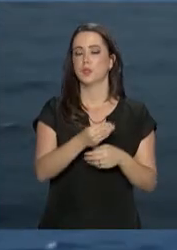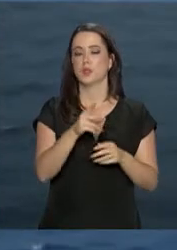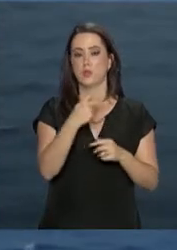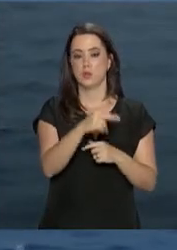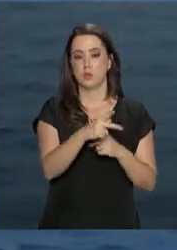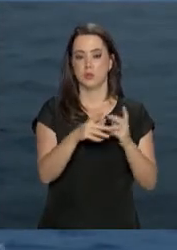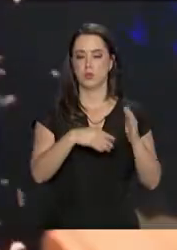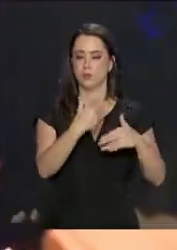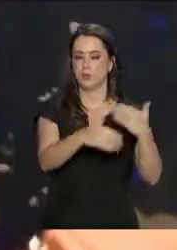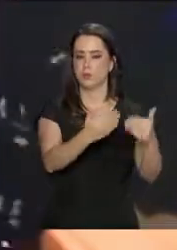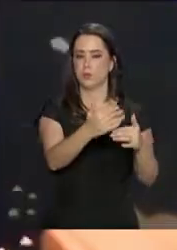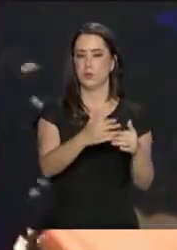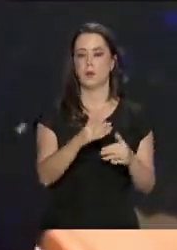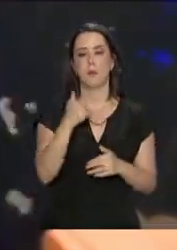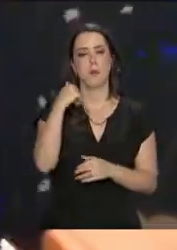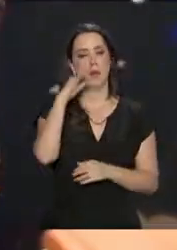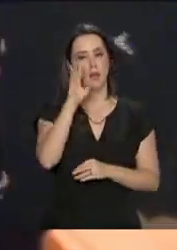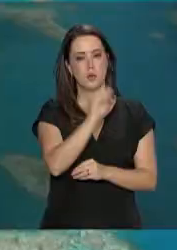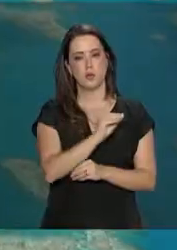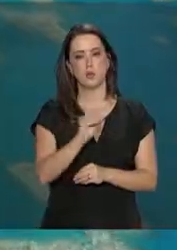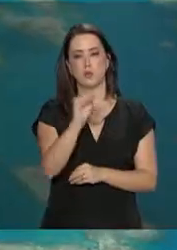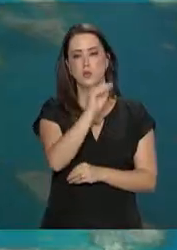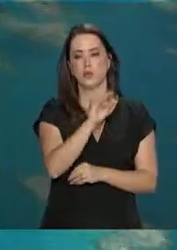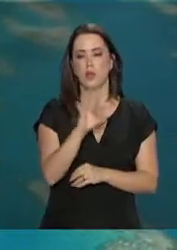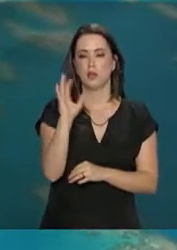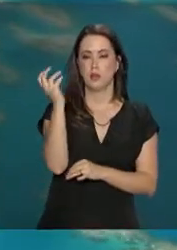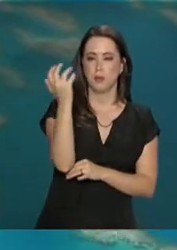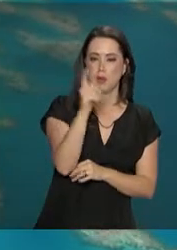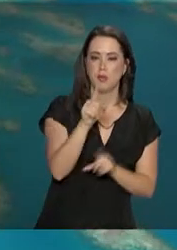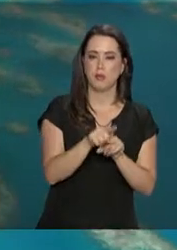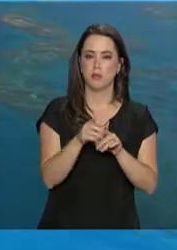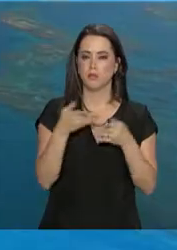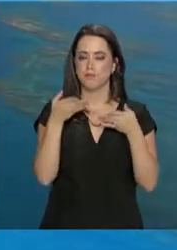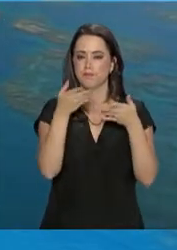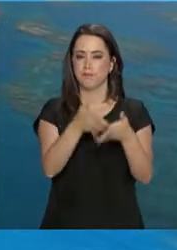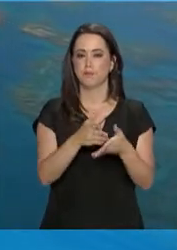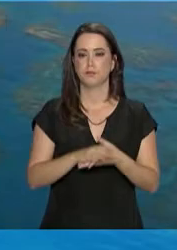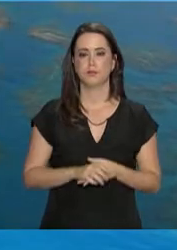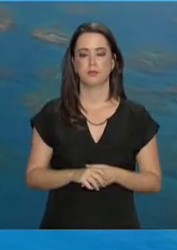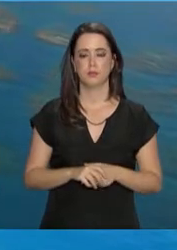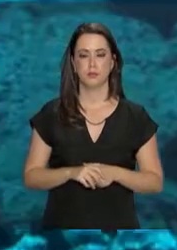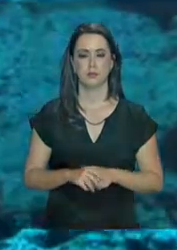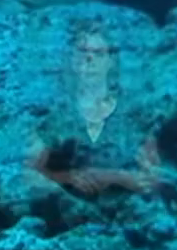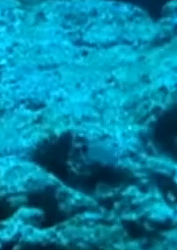suas cadeias produtivas, aumentando sustentabilidade, aumentando até o ingresso.